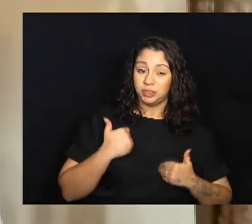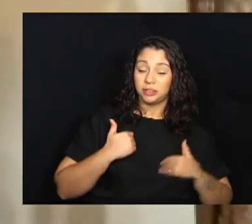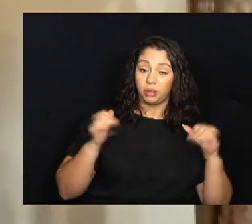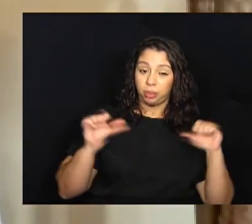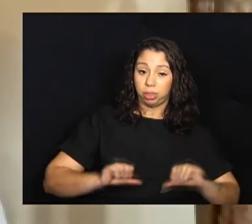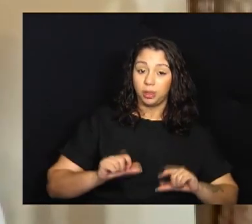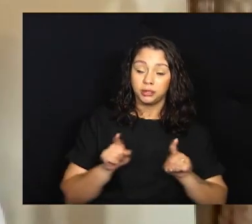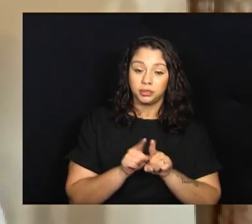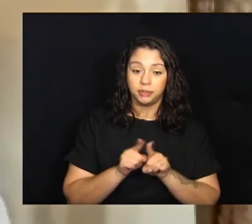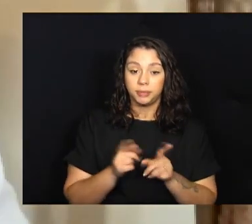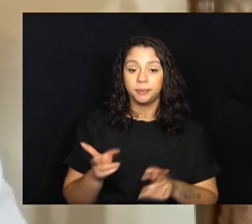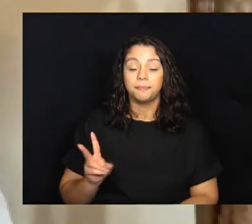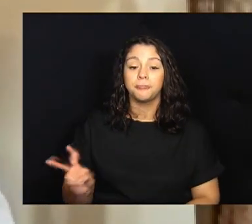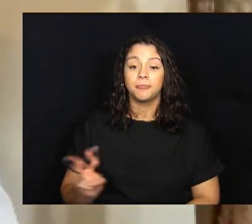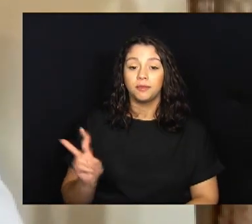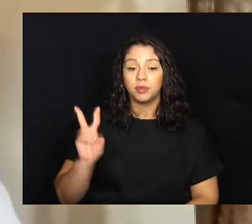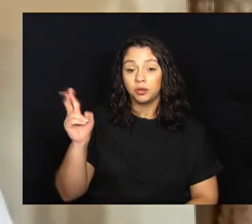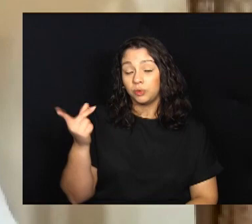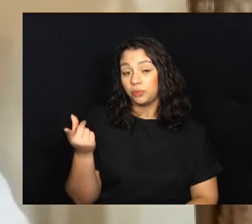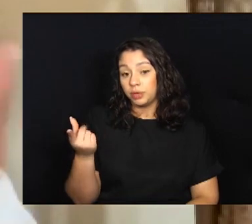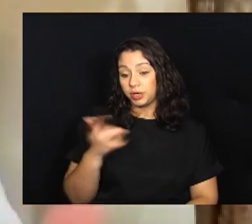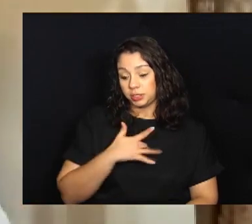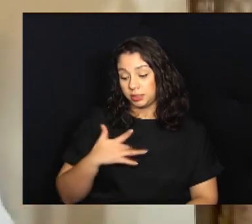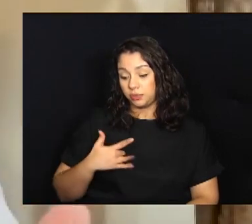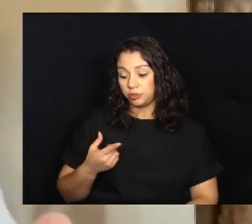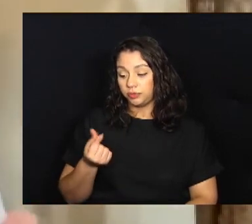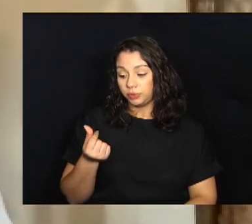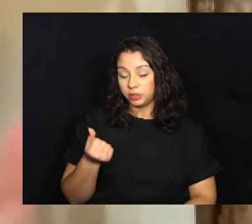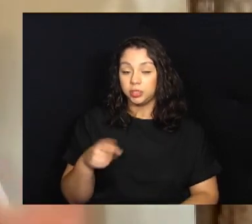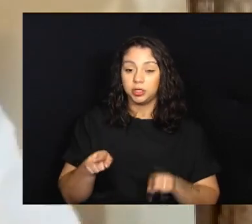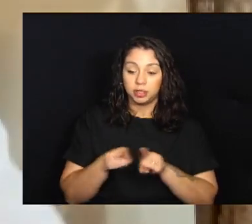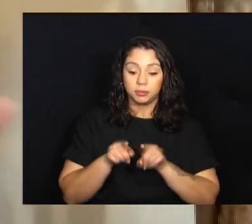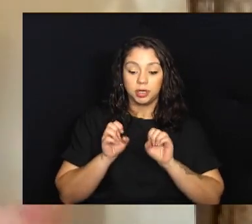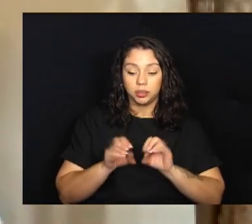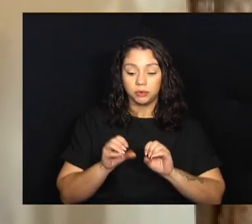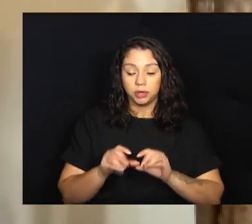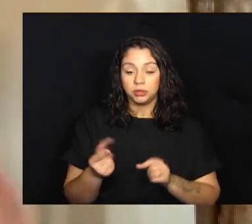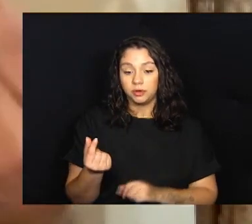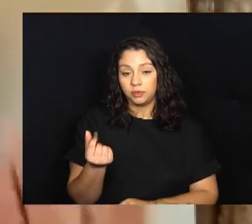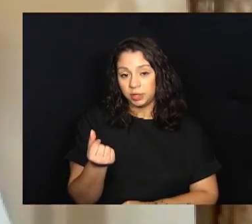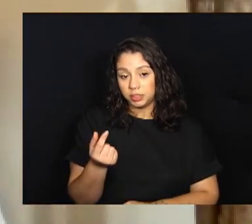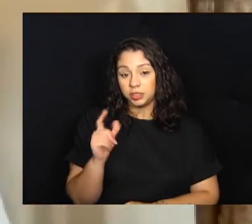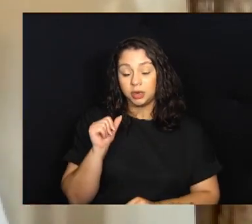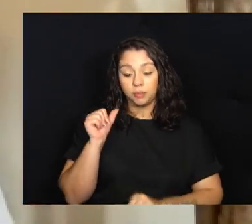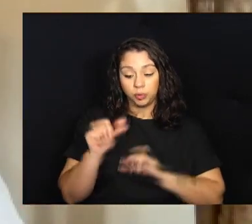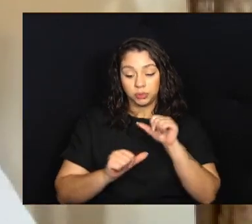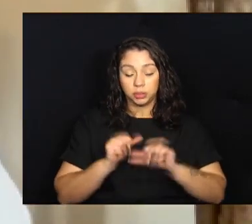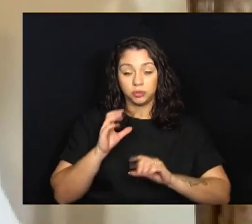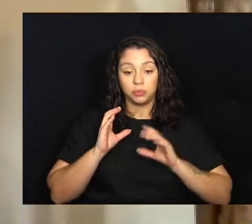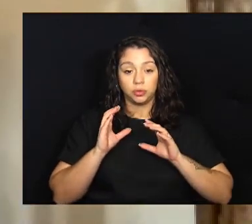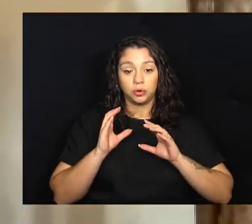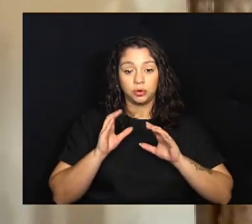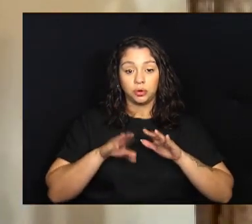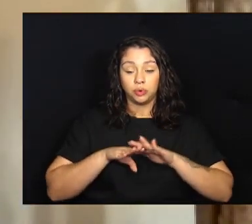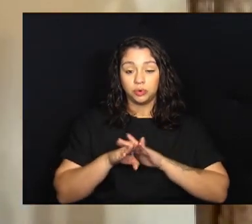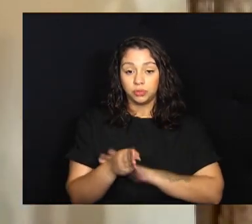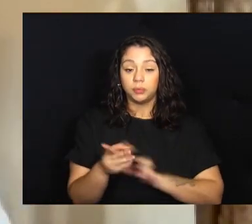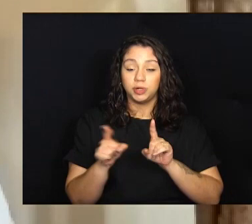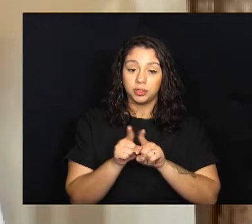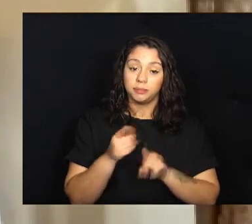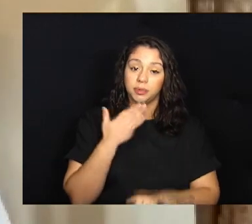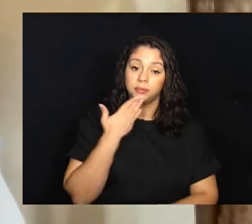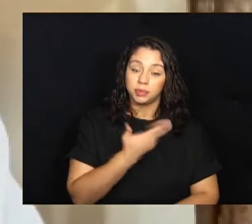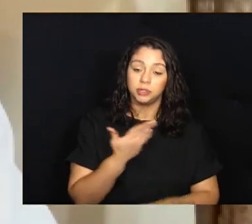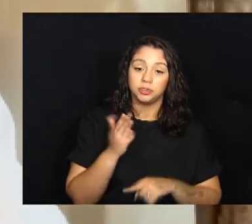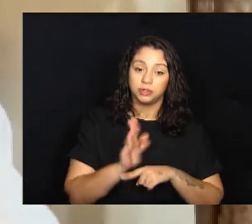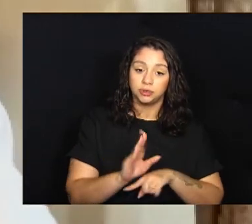Então valorize a sua saúde financeira, a sua educação financeira, mudando seus hábitos e principalmente pedindo ajuda